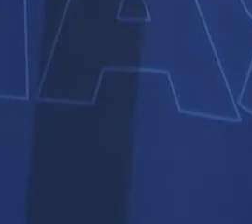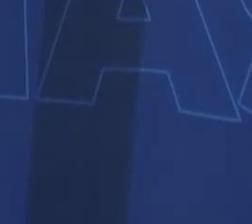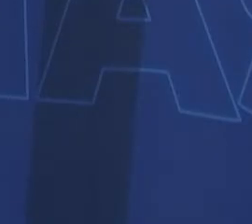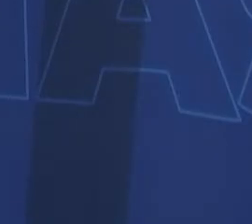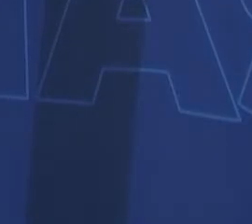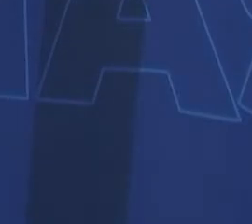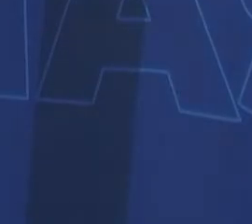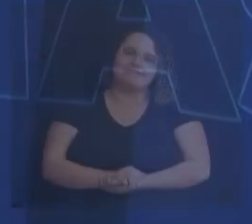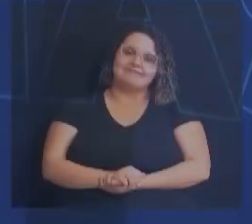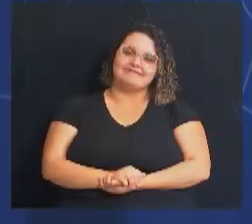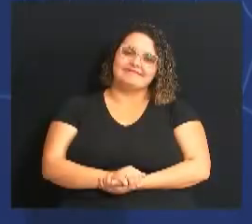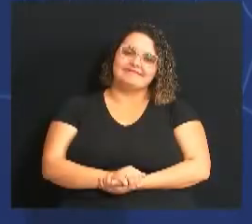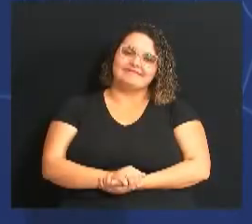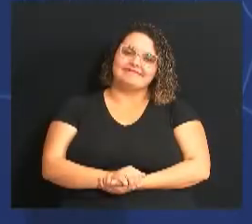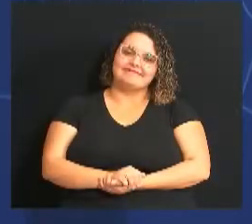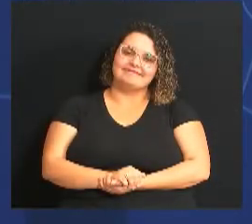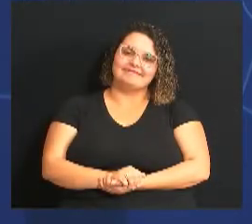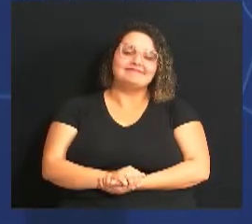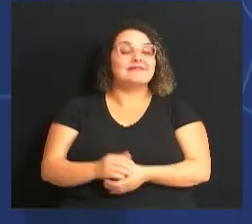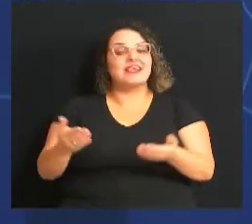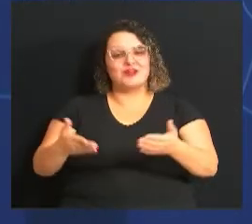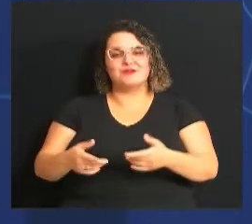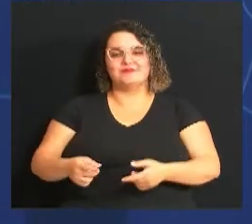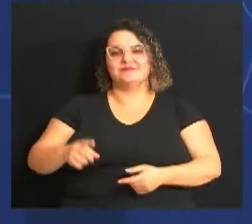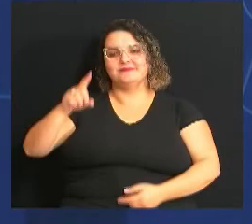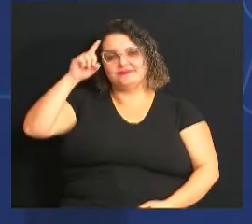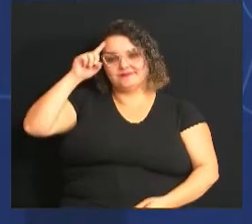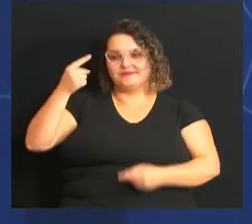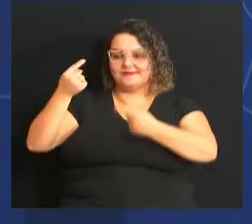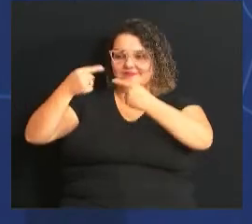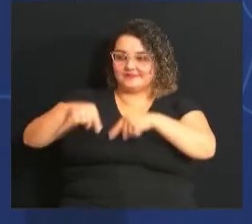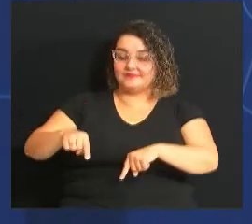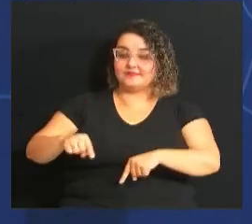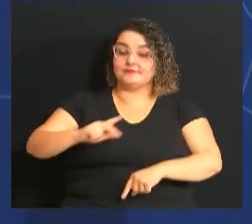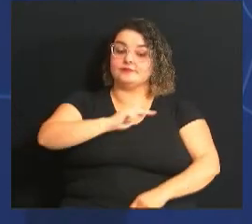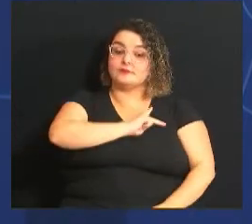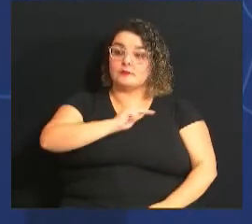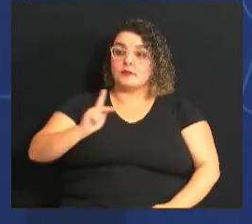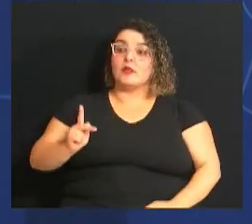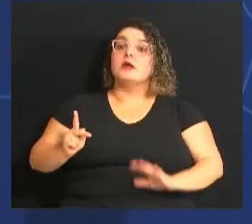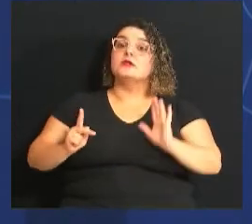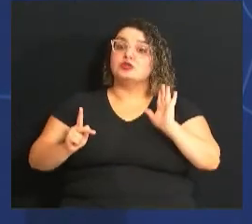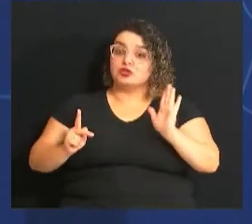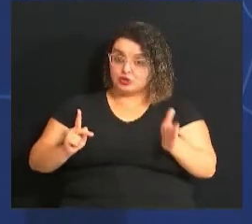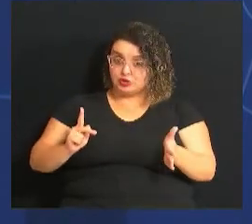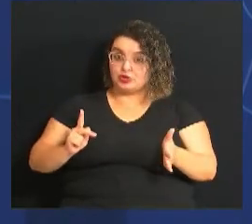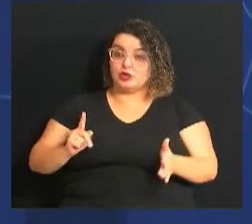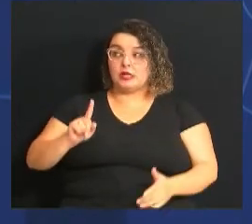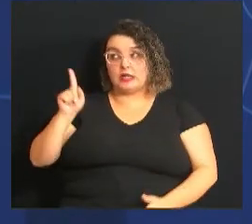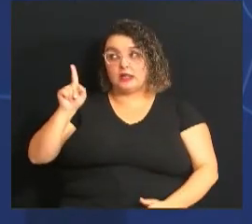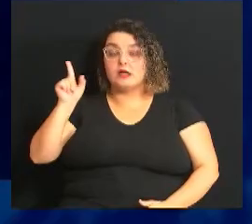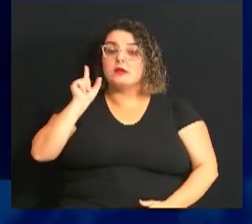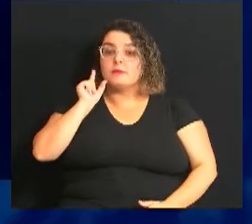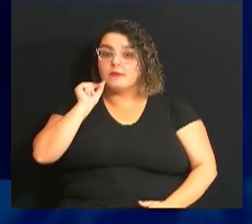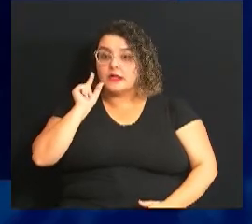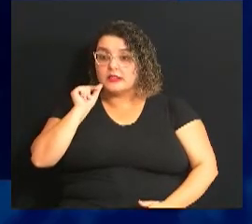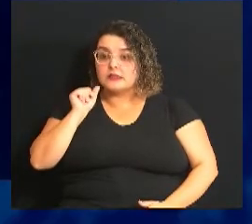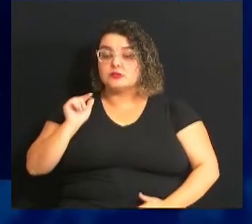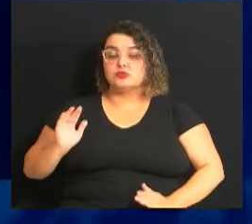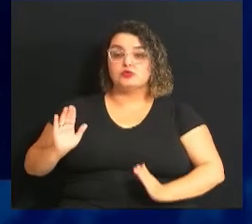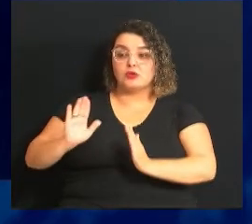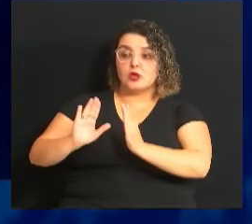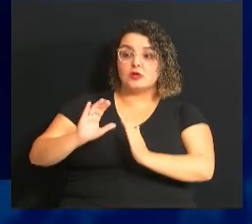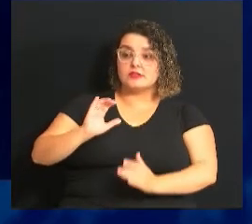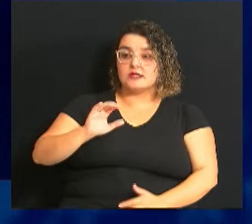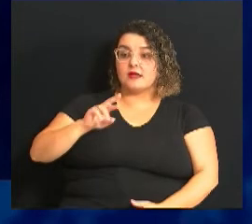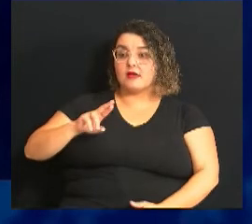E hoje é dia de Campeonato Brasileiro da Série B. A Ponte Preta, que já está em Maceió, enfrenta o CRB